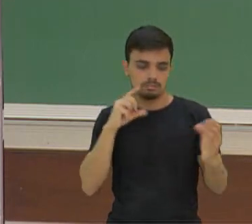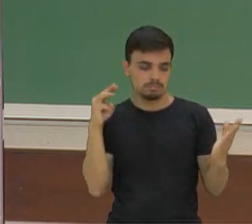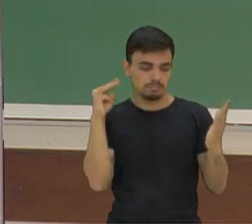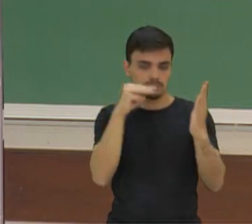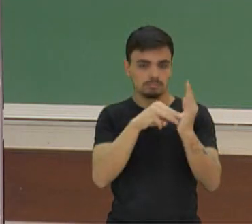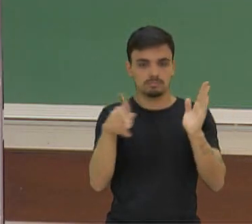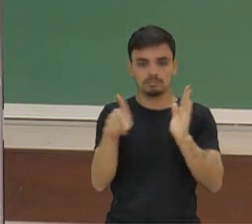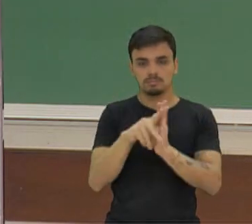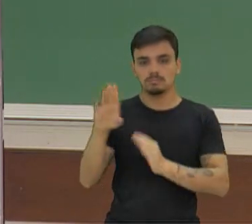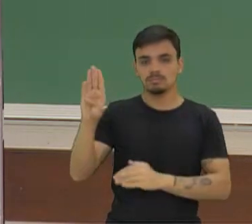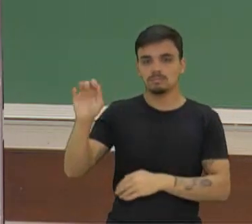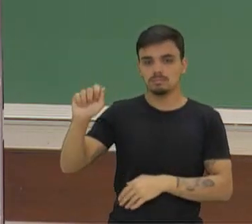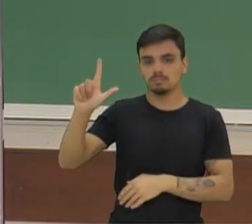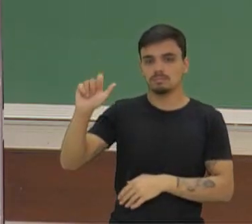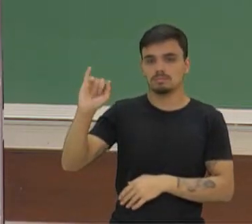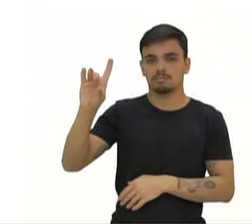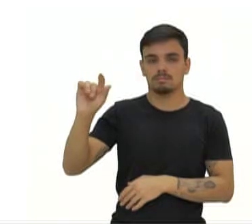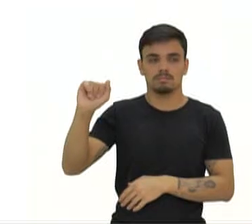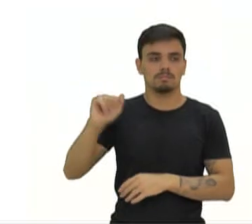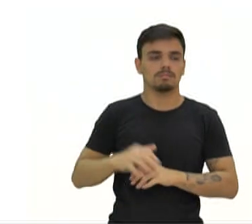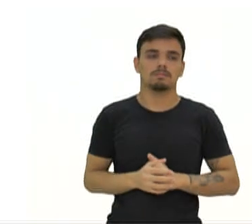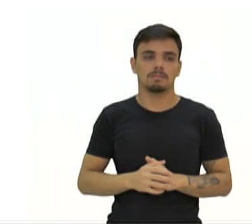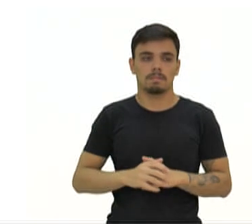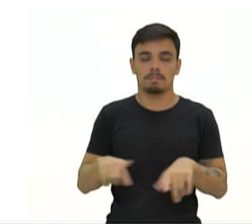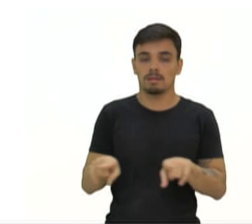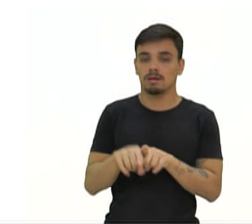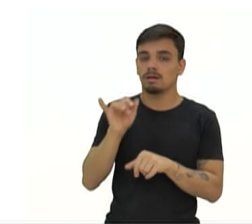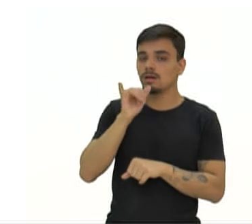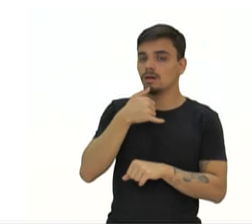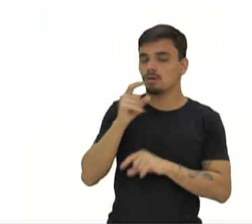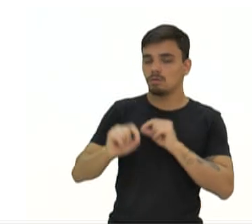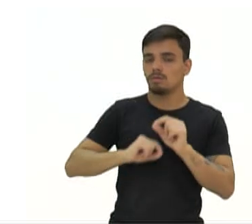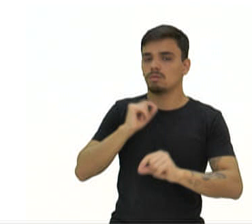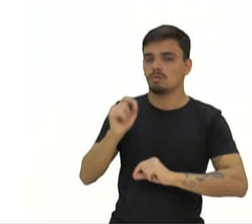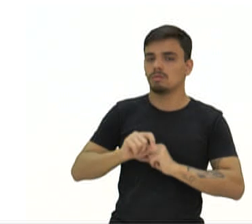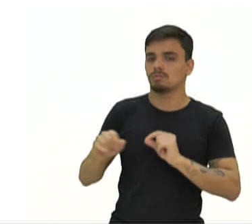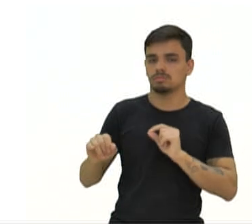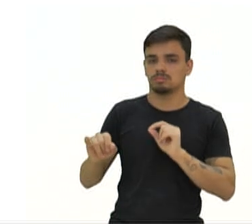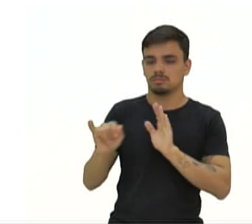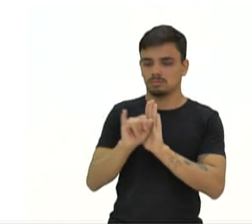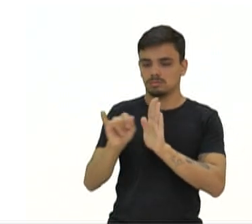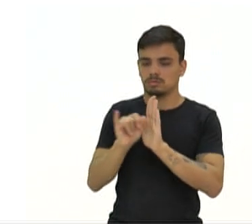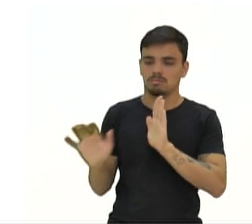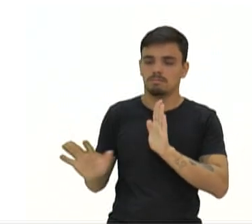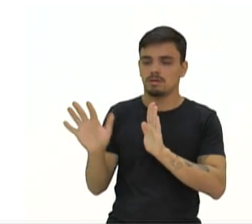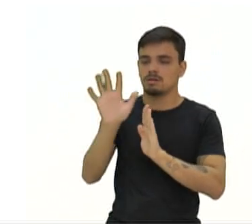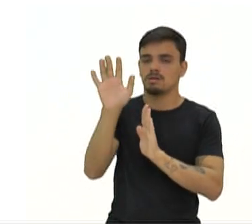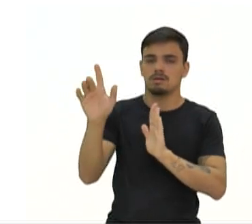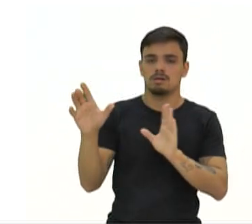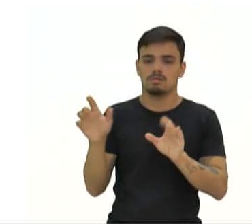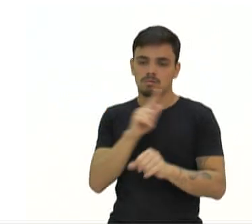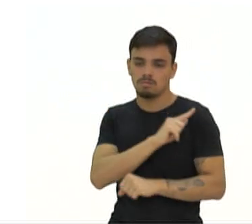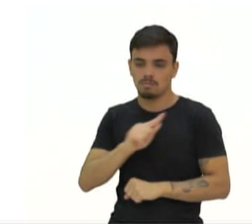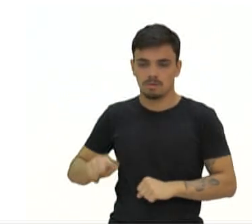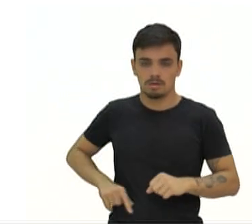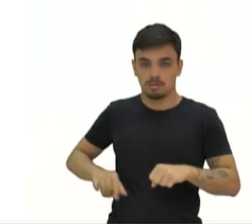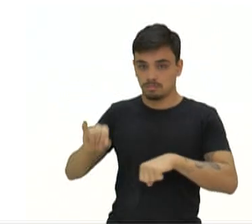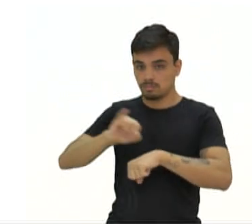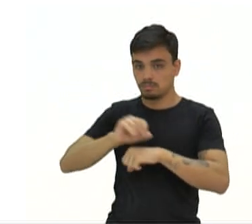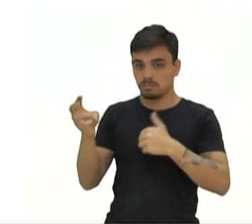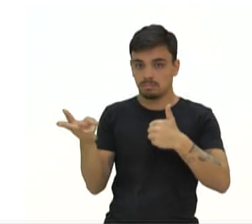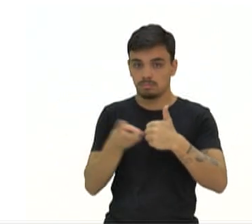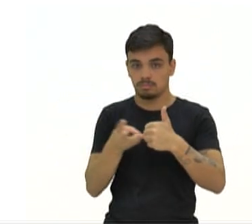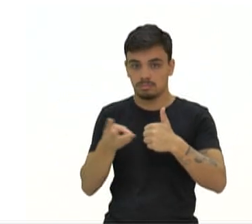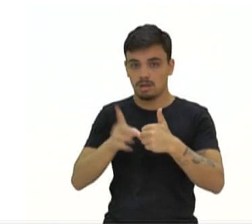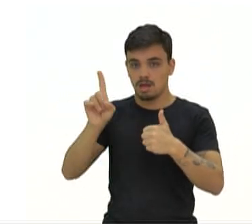da balaiada. Vamos lá? A insatisfação com os elevados impostos do governo regencial. Esse